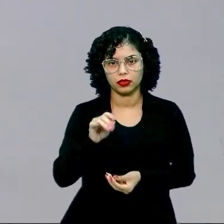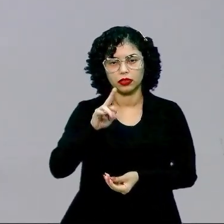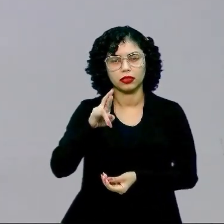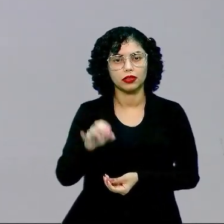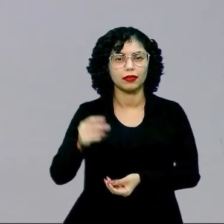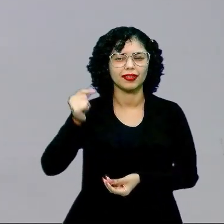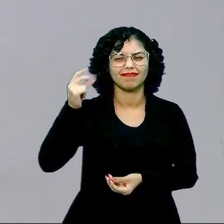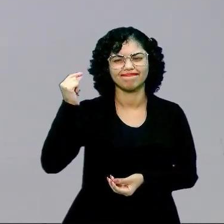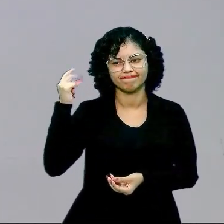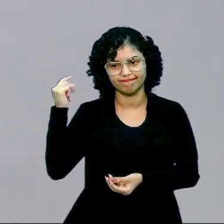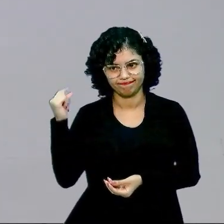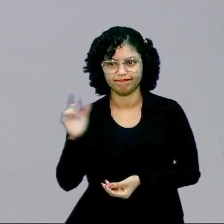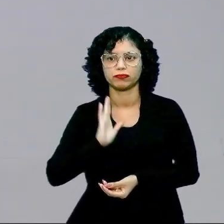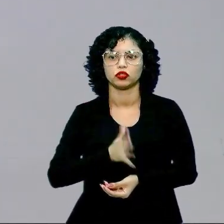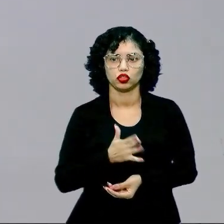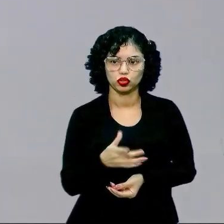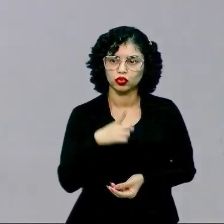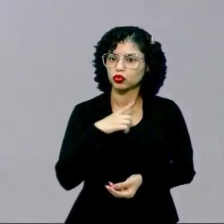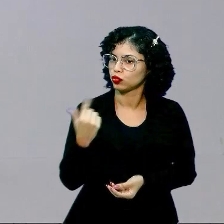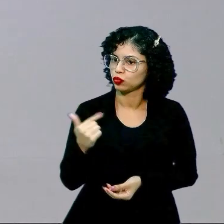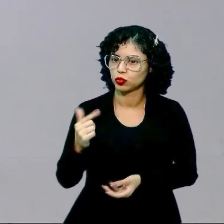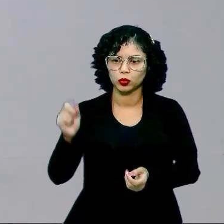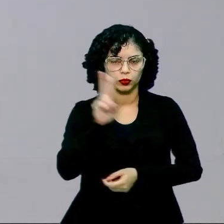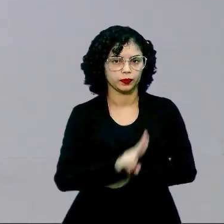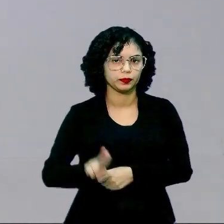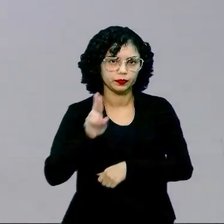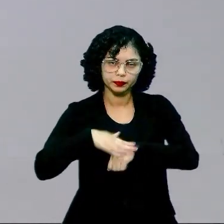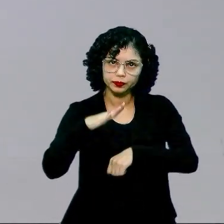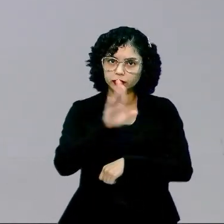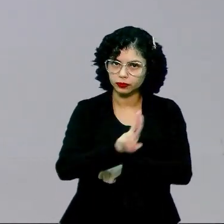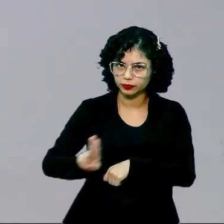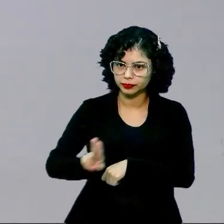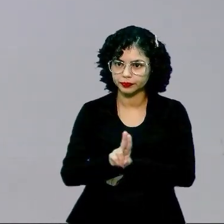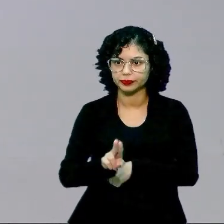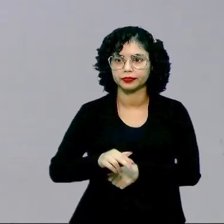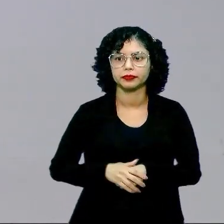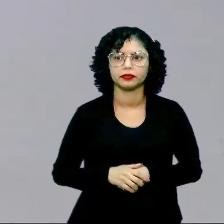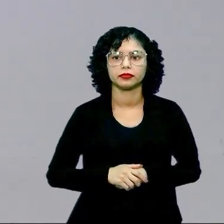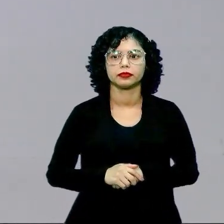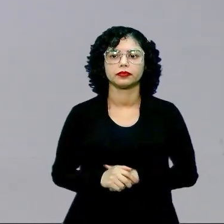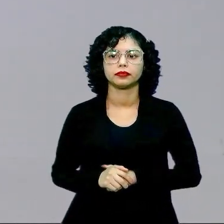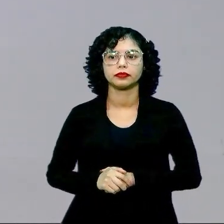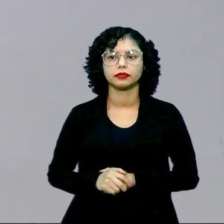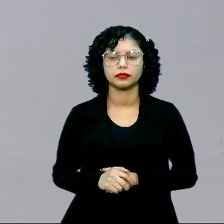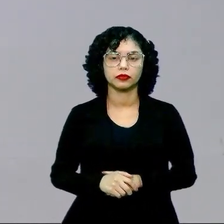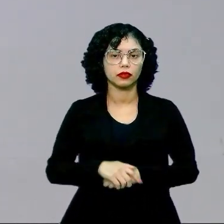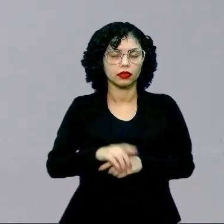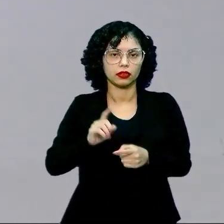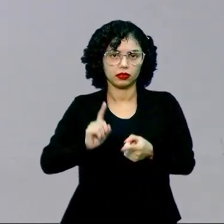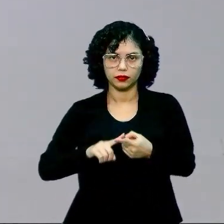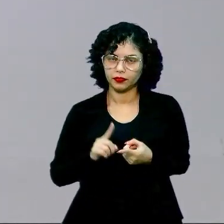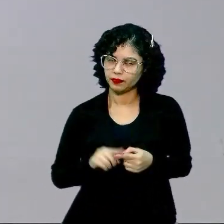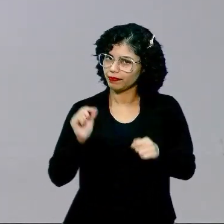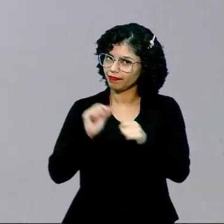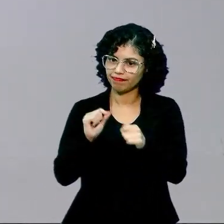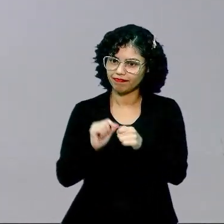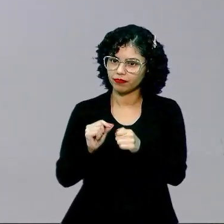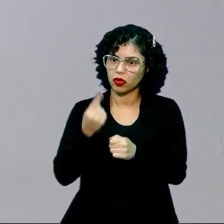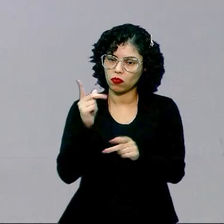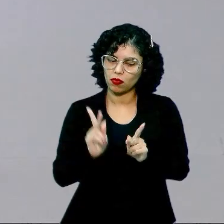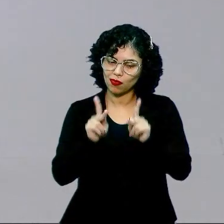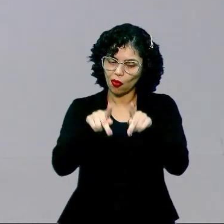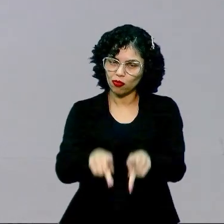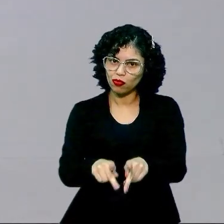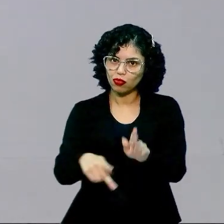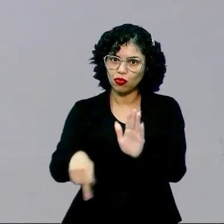que faz muito tempo que não se utiliza mais essa nomenclatura, tá? Porque não é formada uma